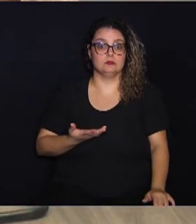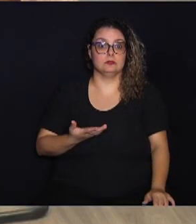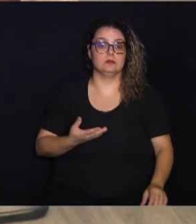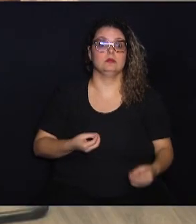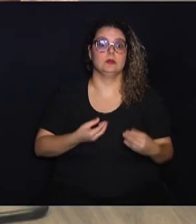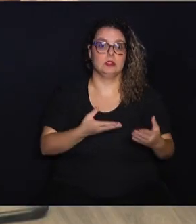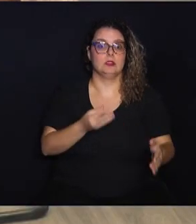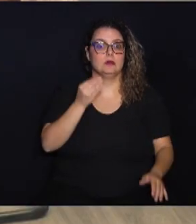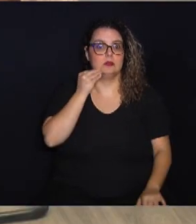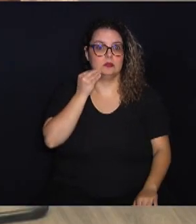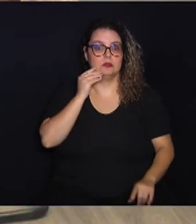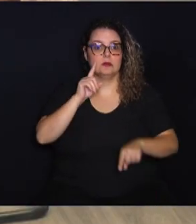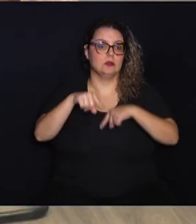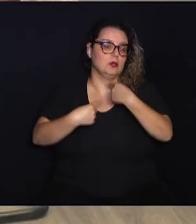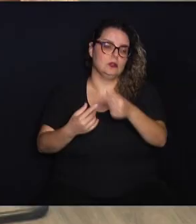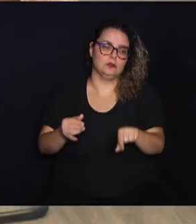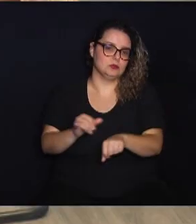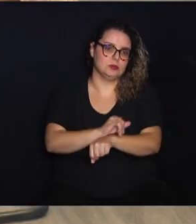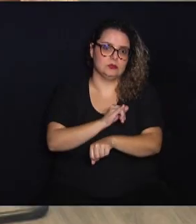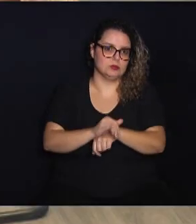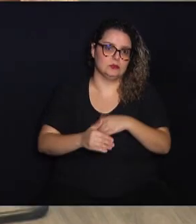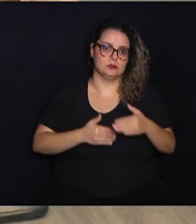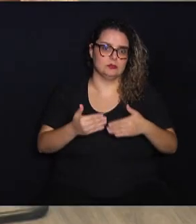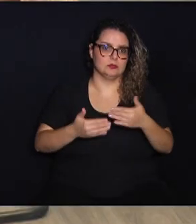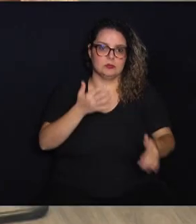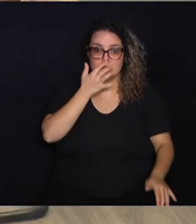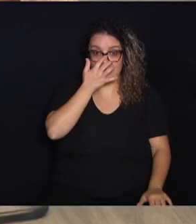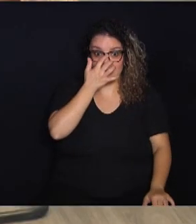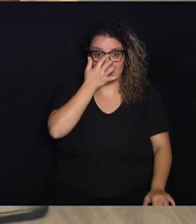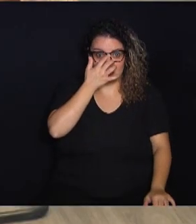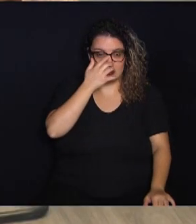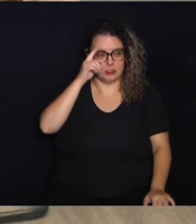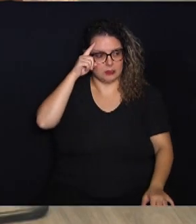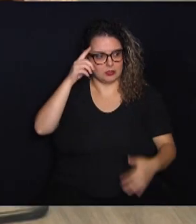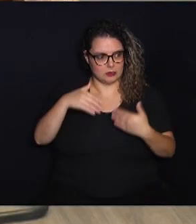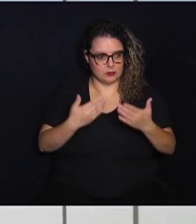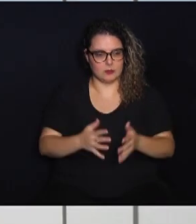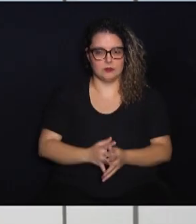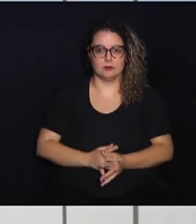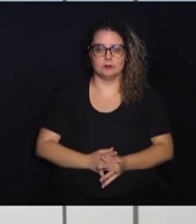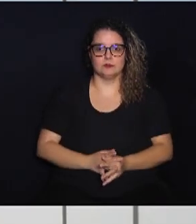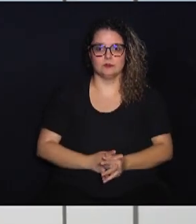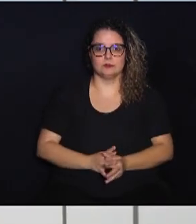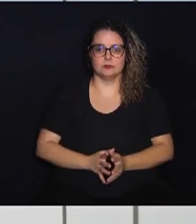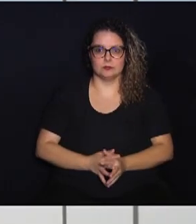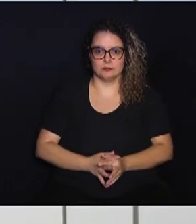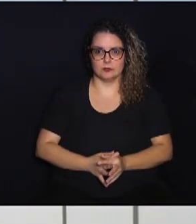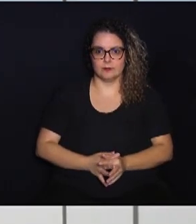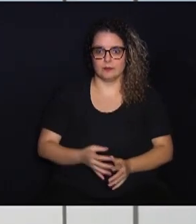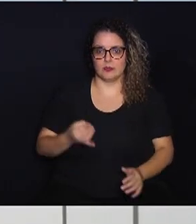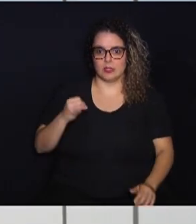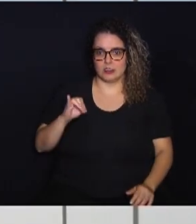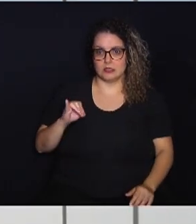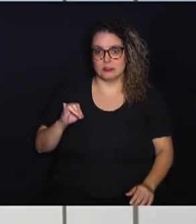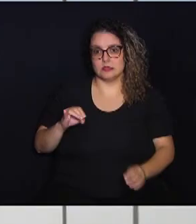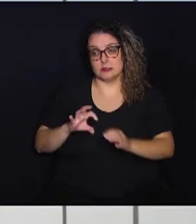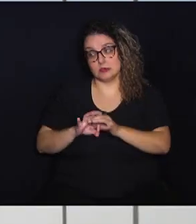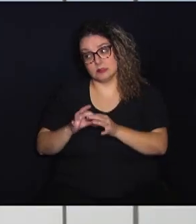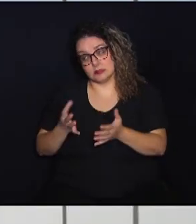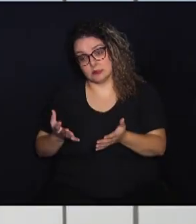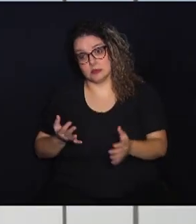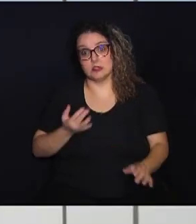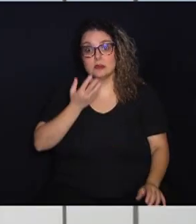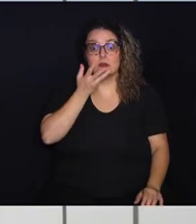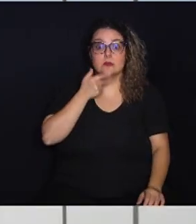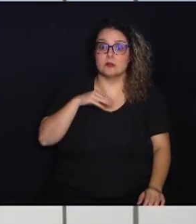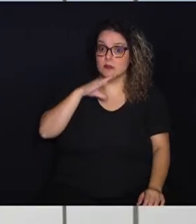e tenta continuar esse processo alguns dias depois? Se você ceder, a criança